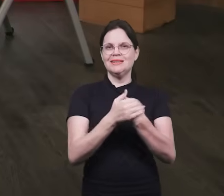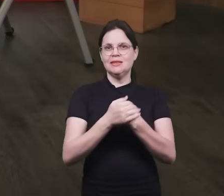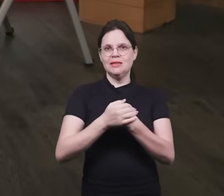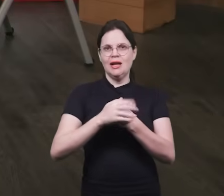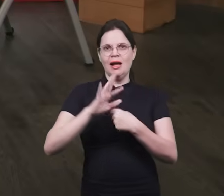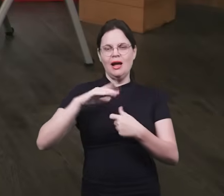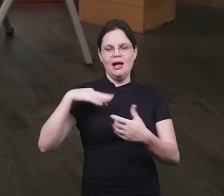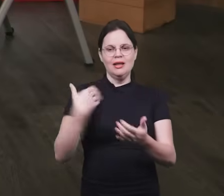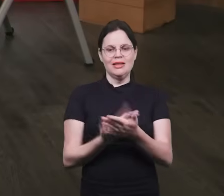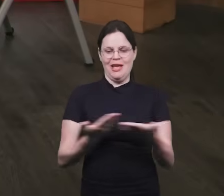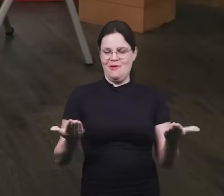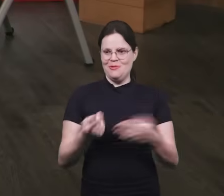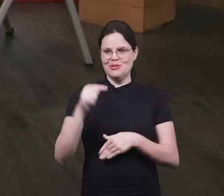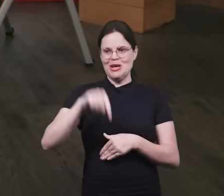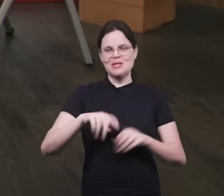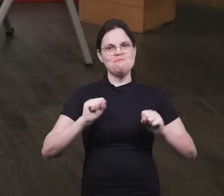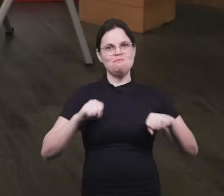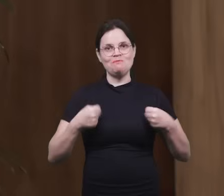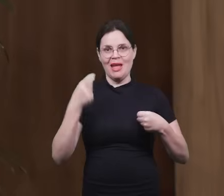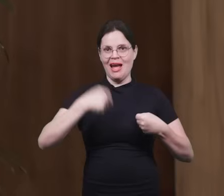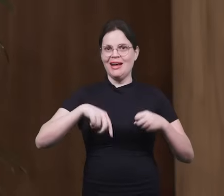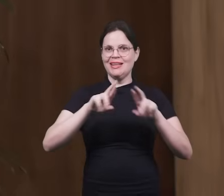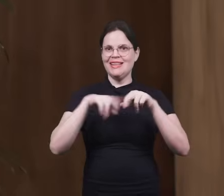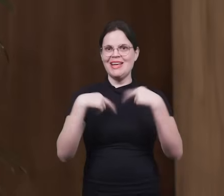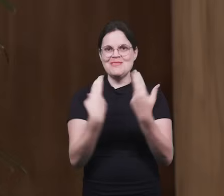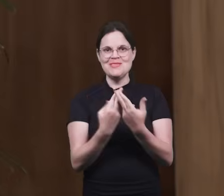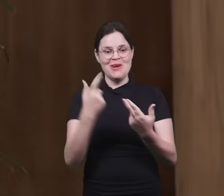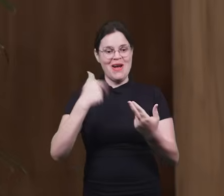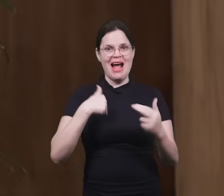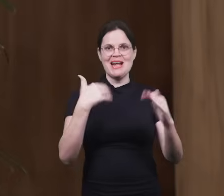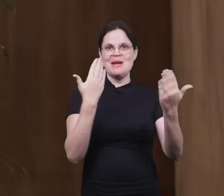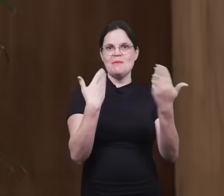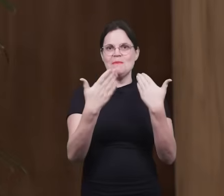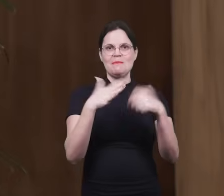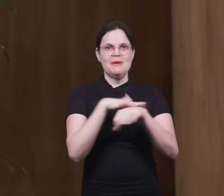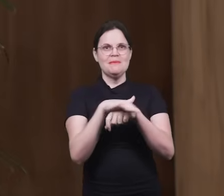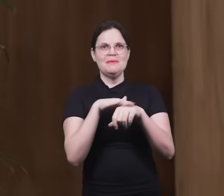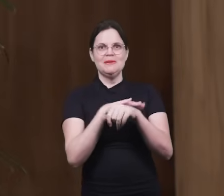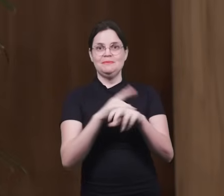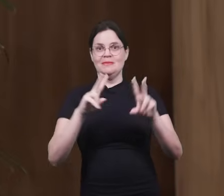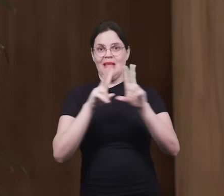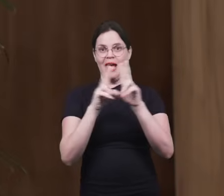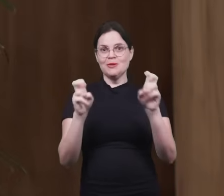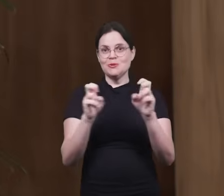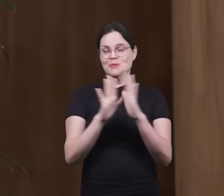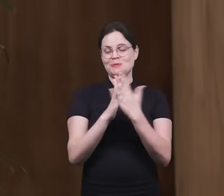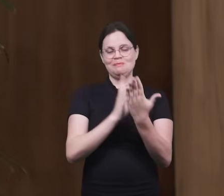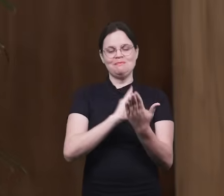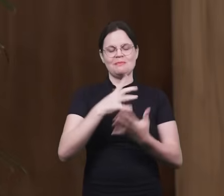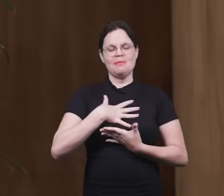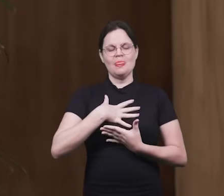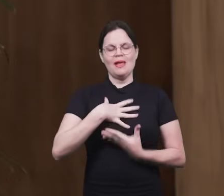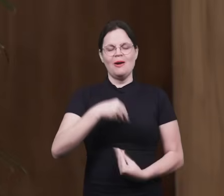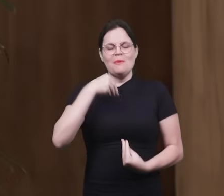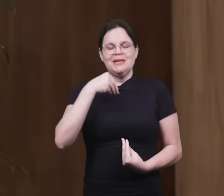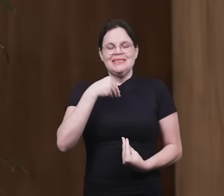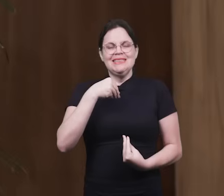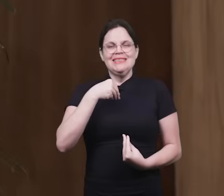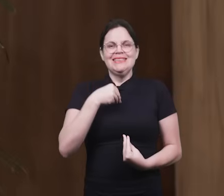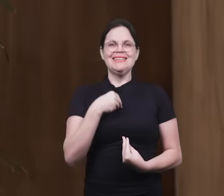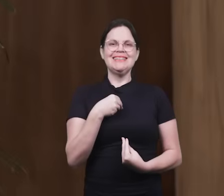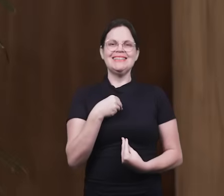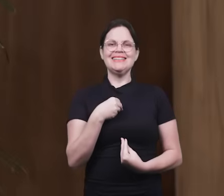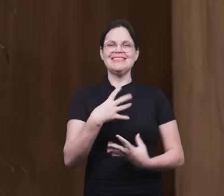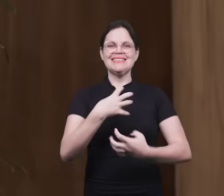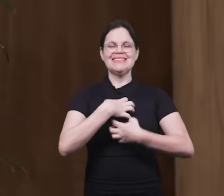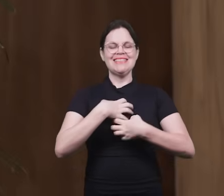está nos alimentando nessa reunião, aqui nesse programa, quando nos reunimos para falar da palavra, a nossa alma, ela é